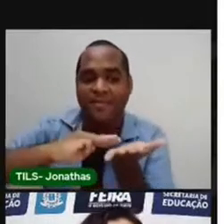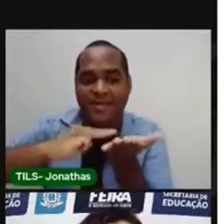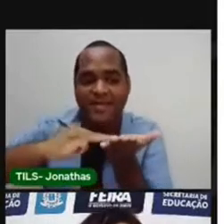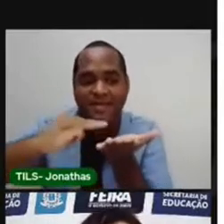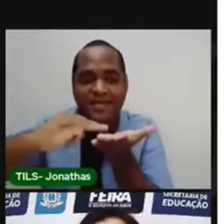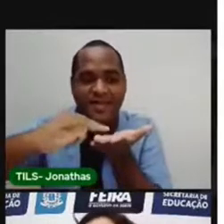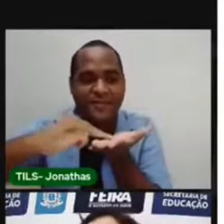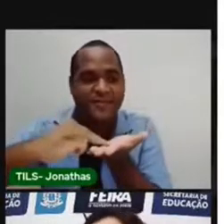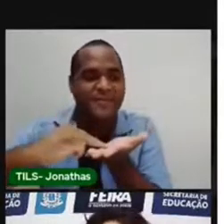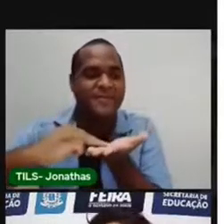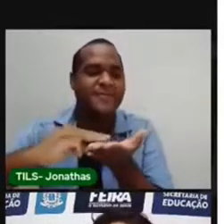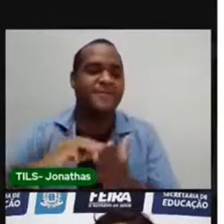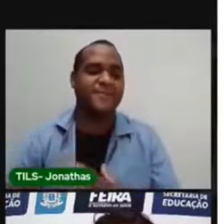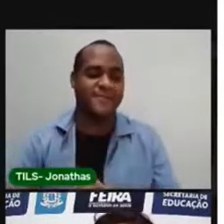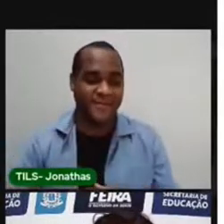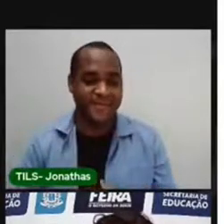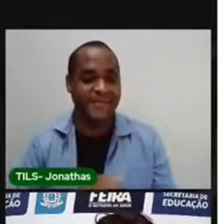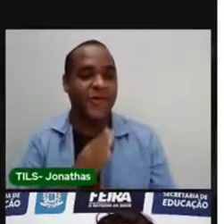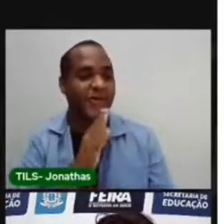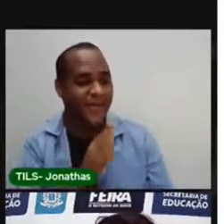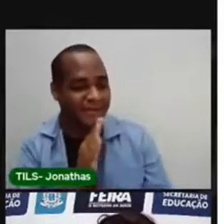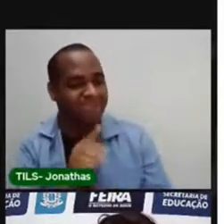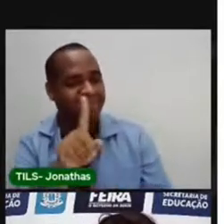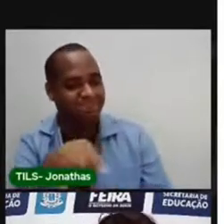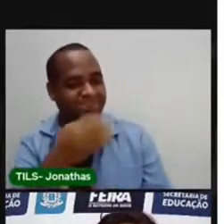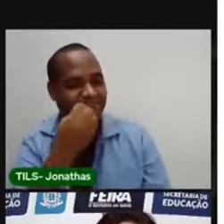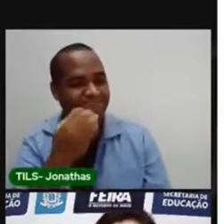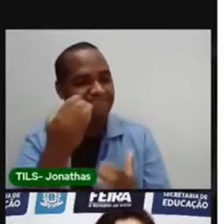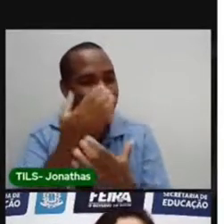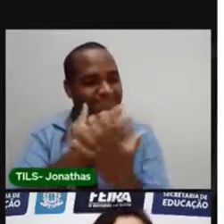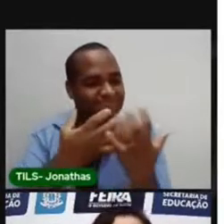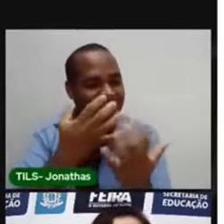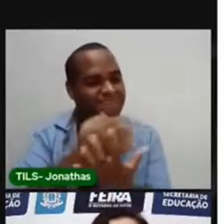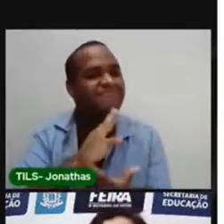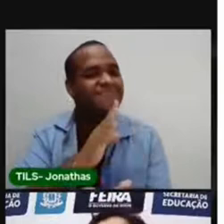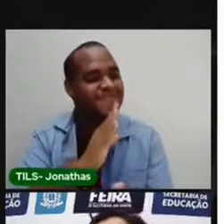comer pastéis. Essa você conhece, não é verdade?